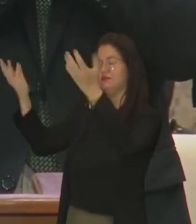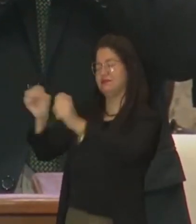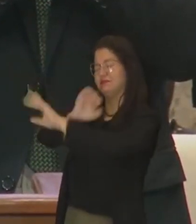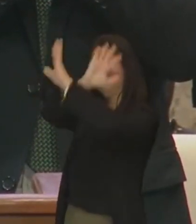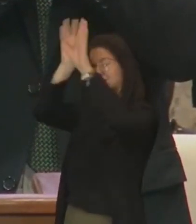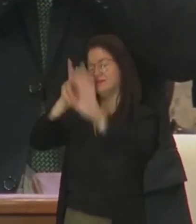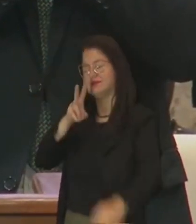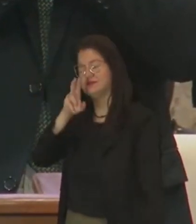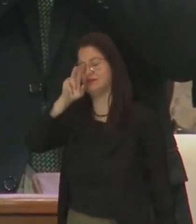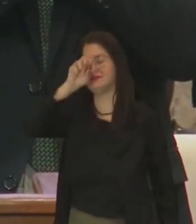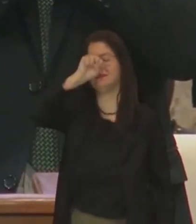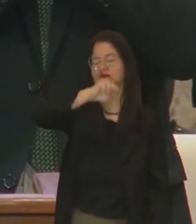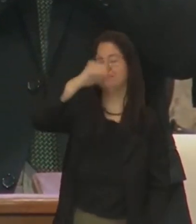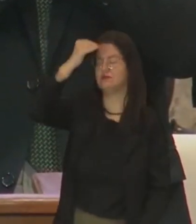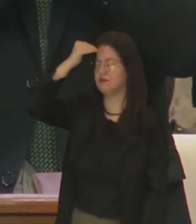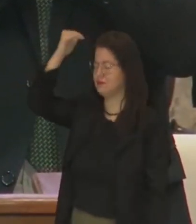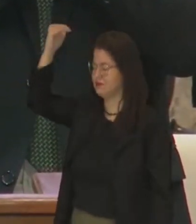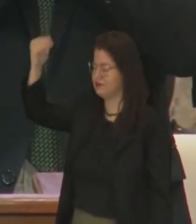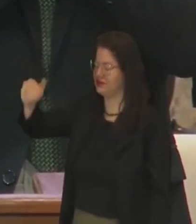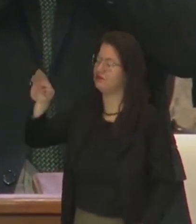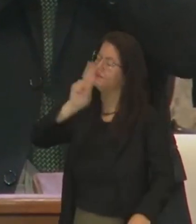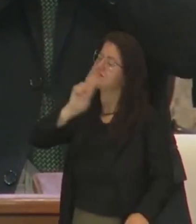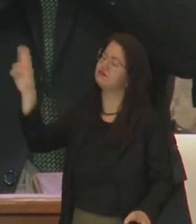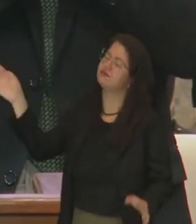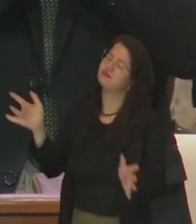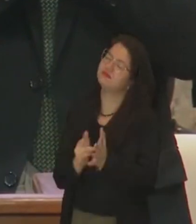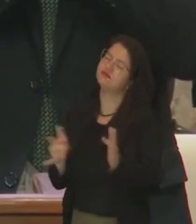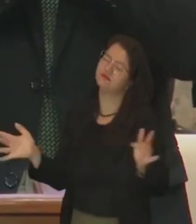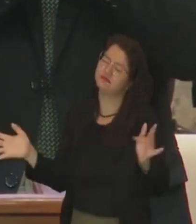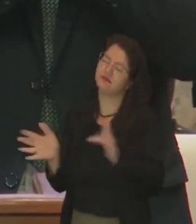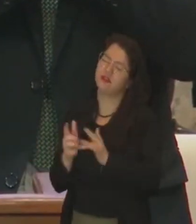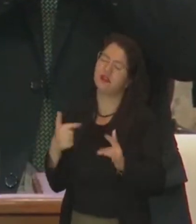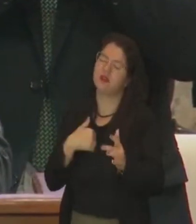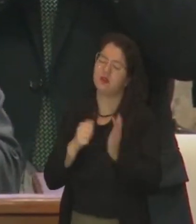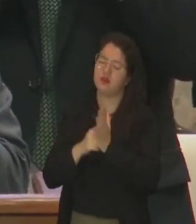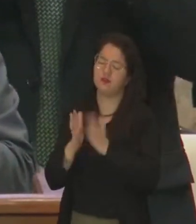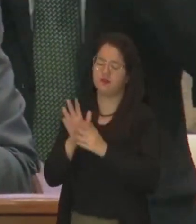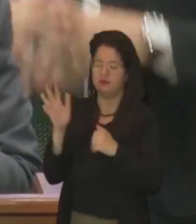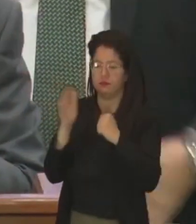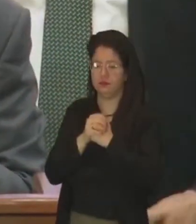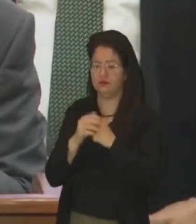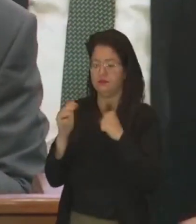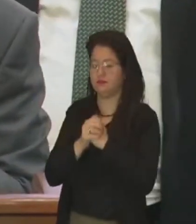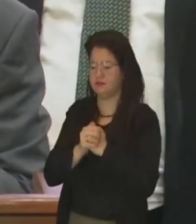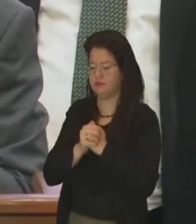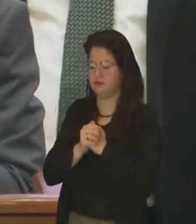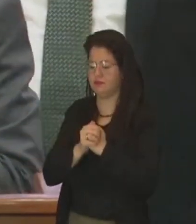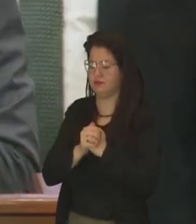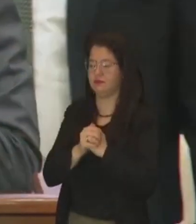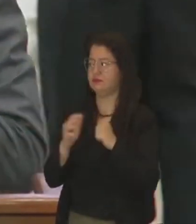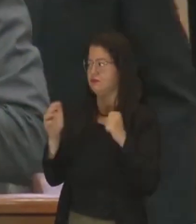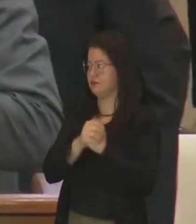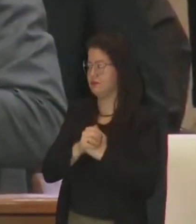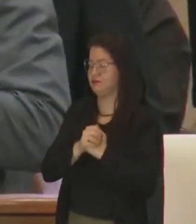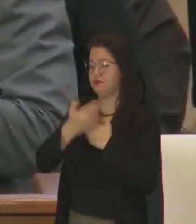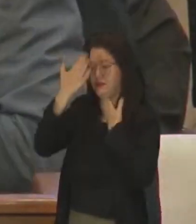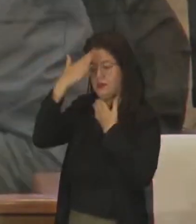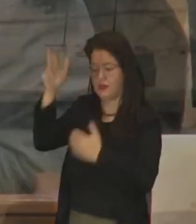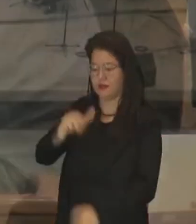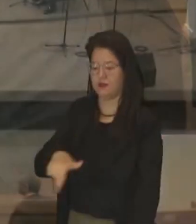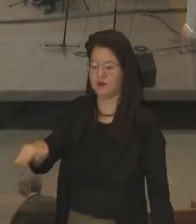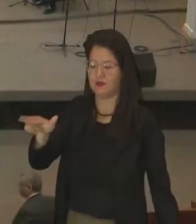e força e honra, e é no nome de Jesus que eu oro. Amém. Amém. Obrigado,